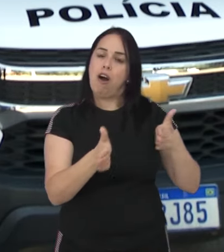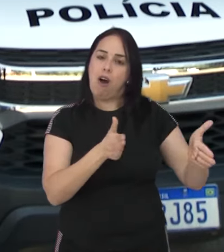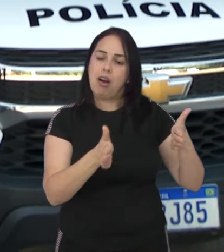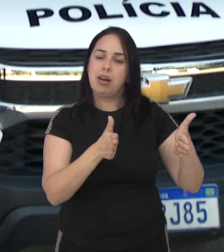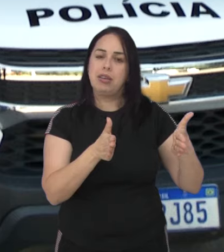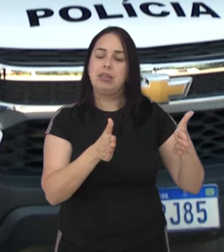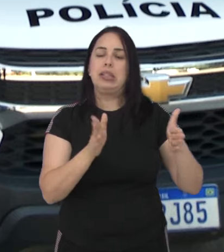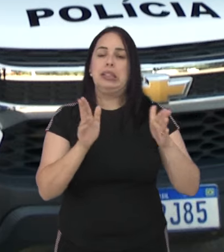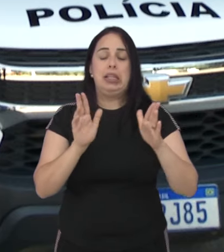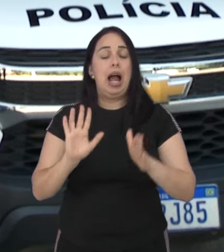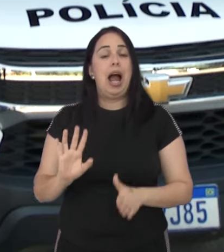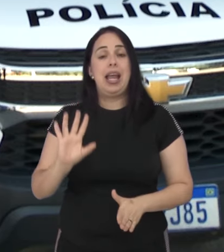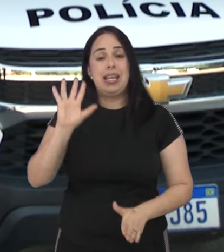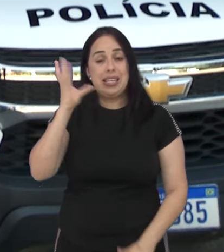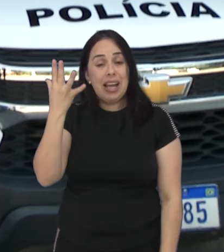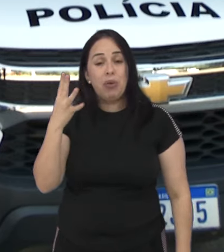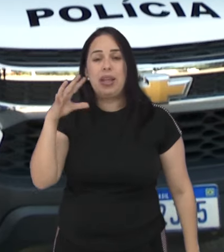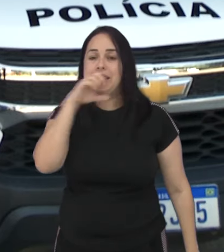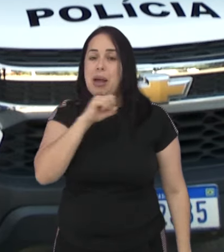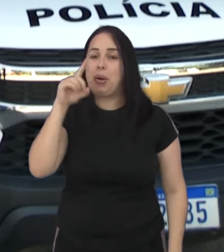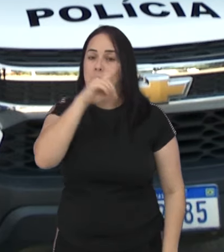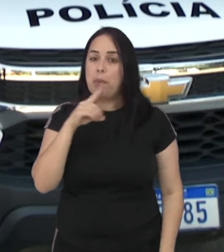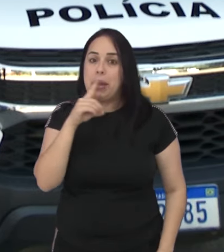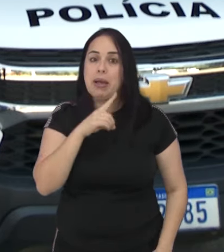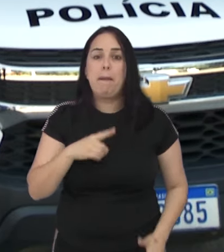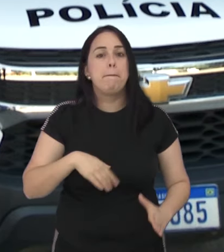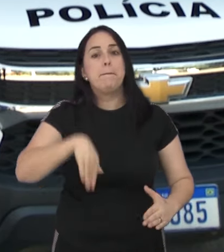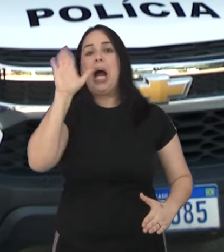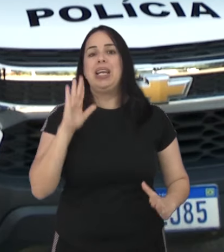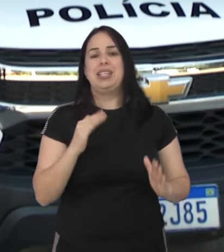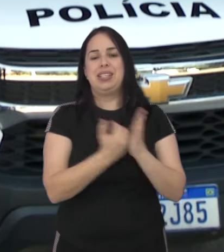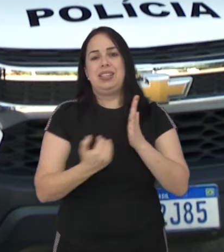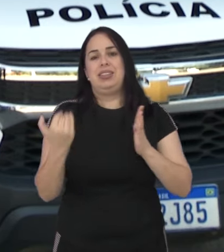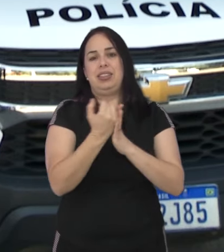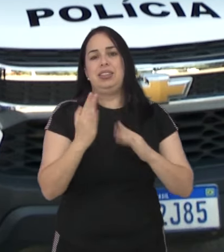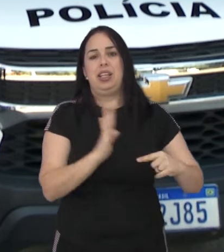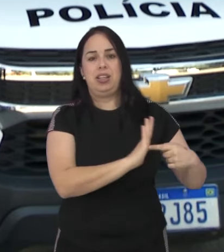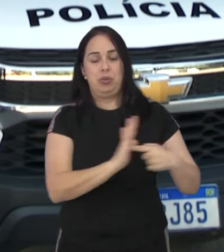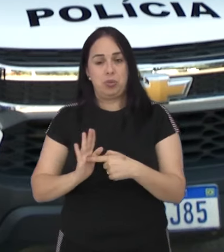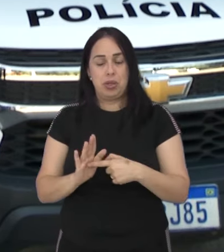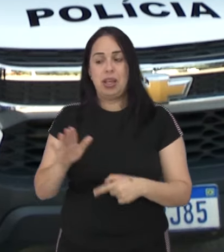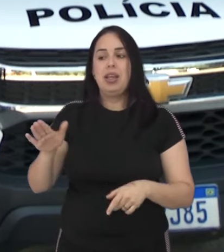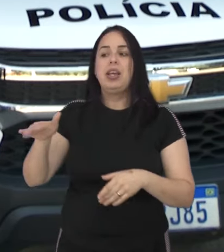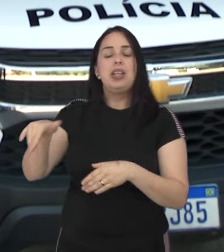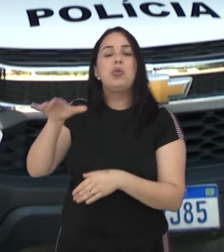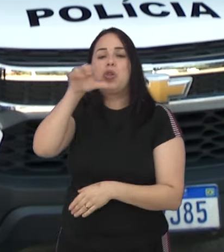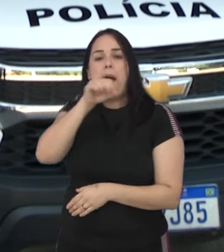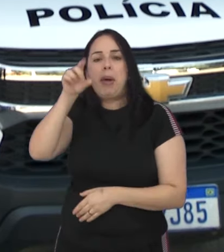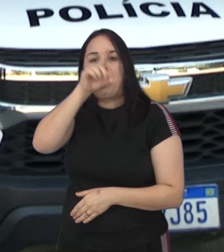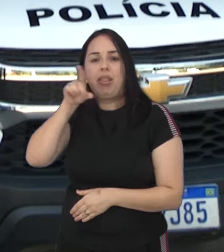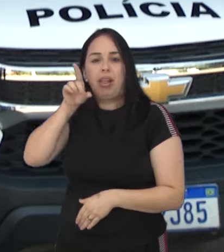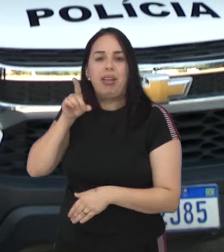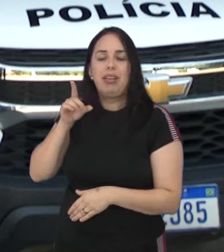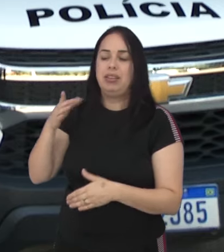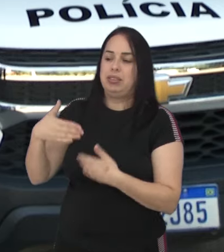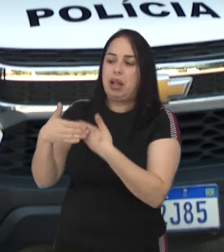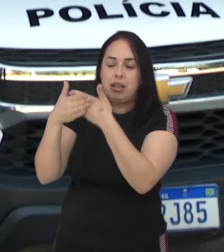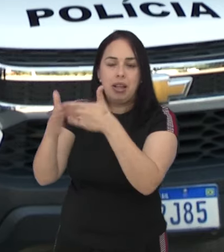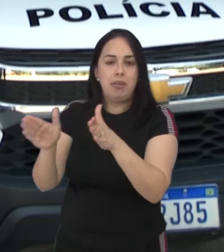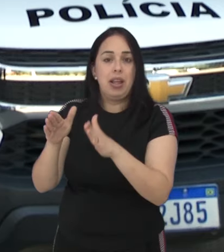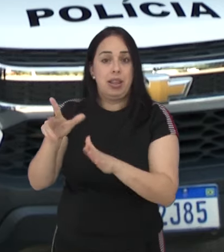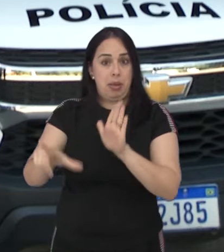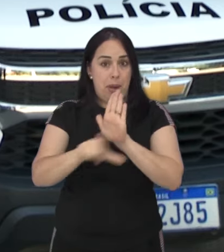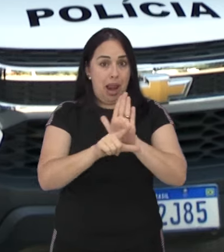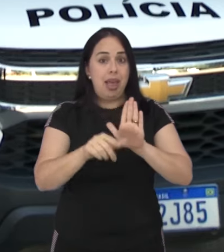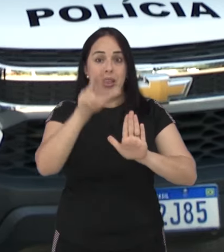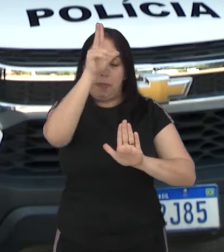é onde temha o maior número de ocorrências pra Polícia Militar então tem o final de semana também as Adegas são abertas né até tem a